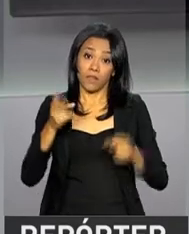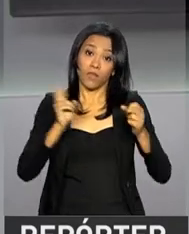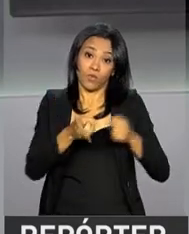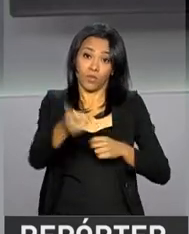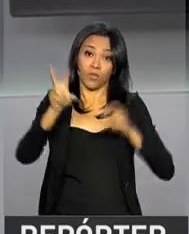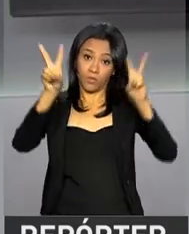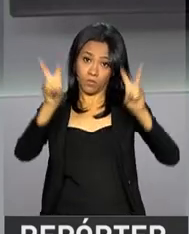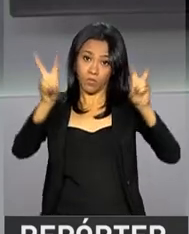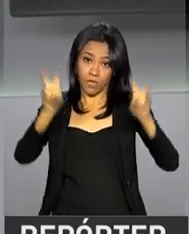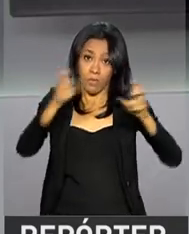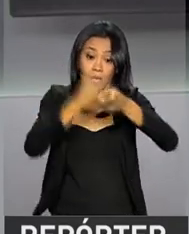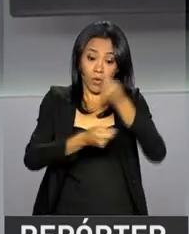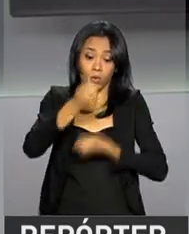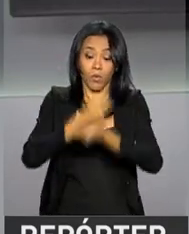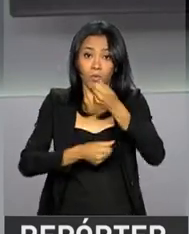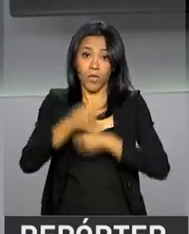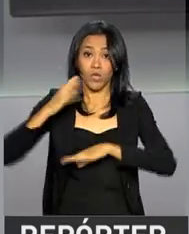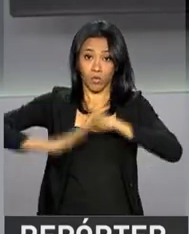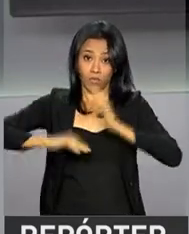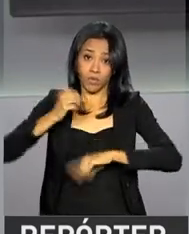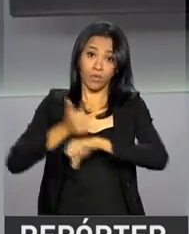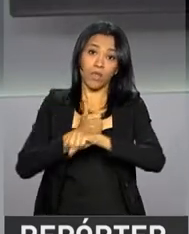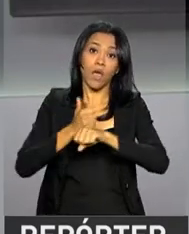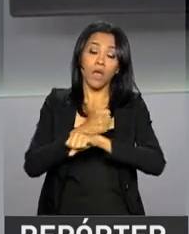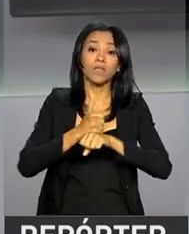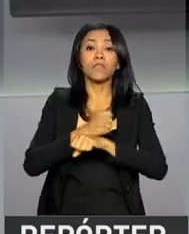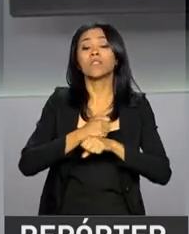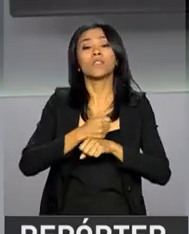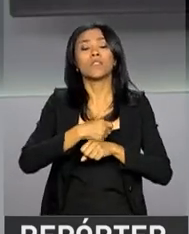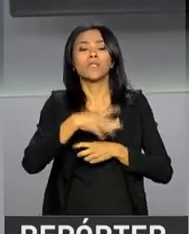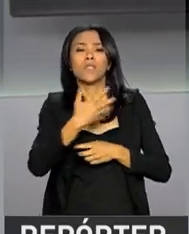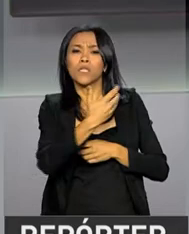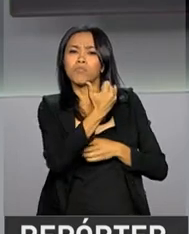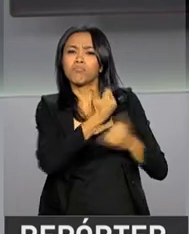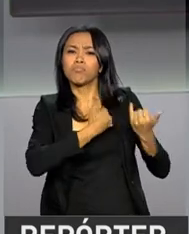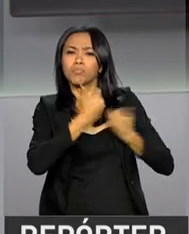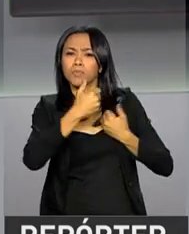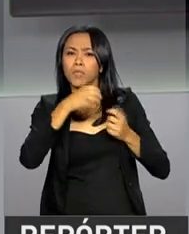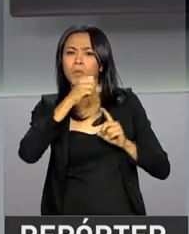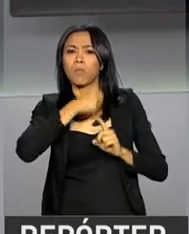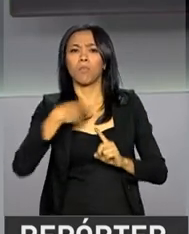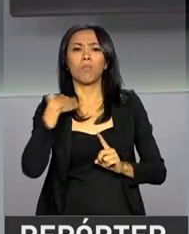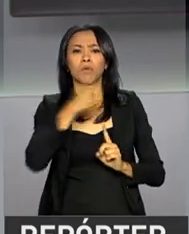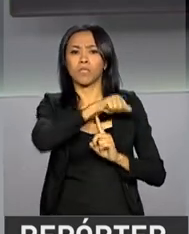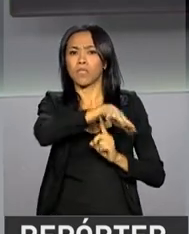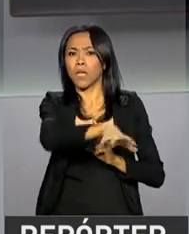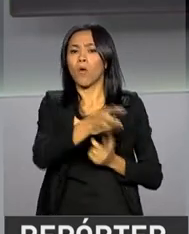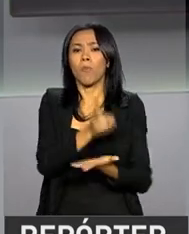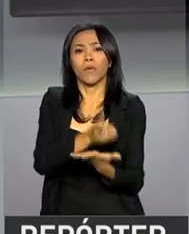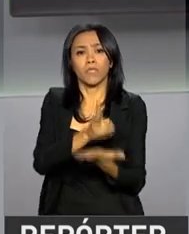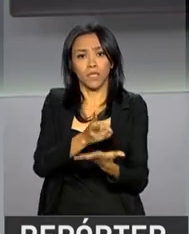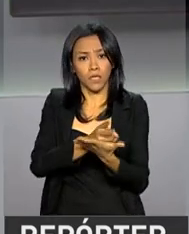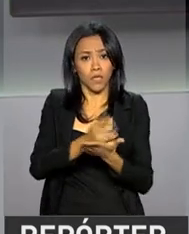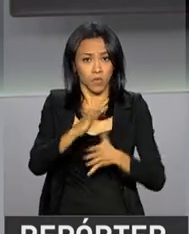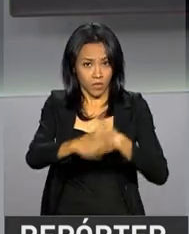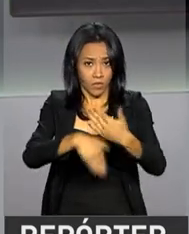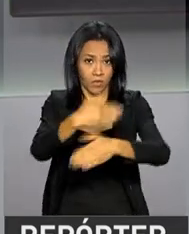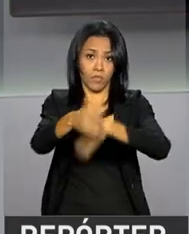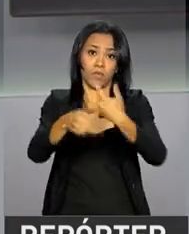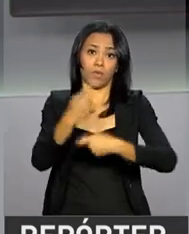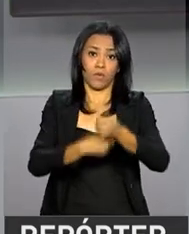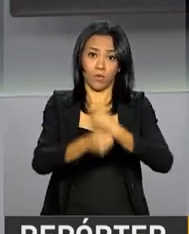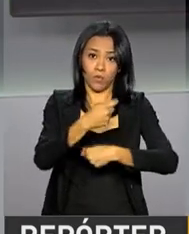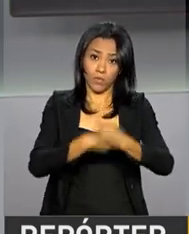economia os analistas do mercado ouvidos pelo banco central mantiveram a previsão de crescimento da economia brasileira para este ano em